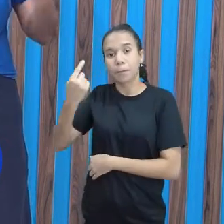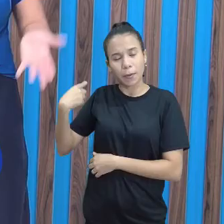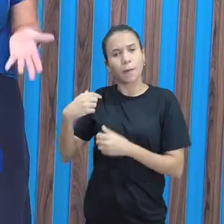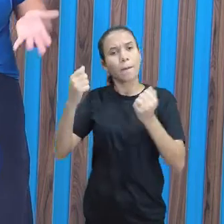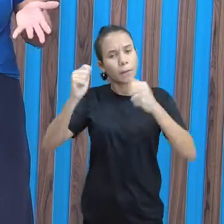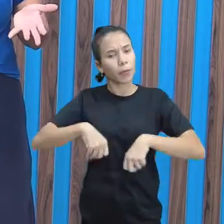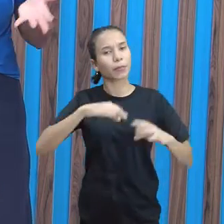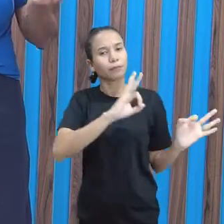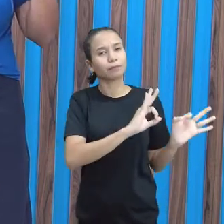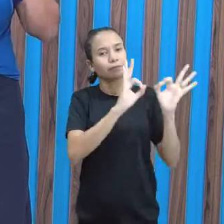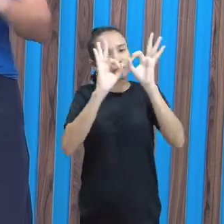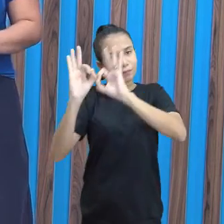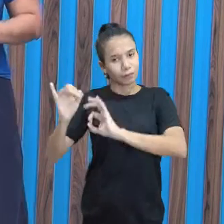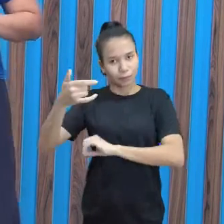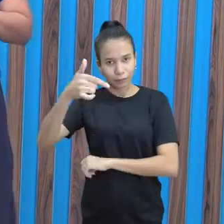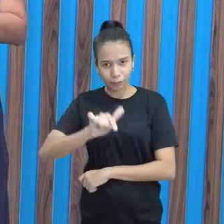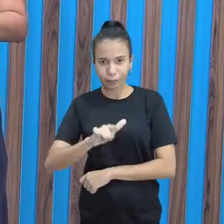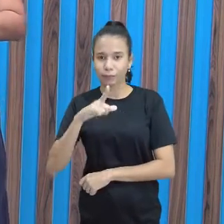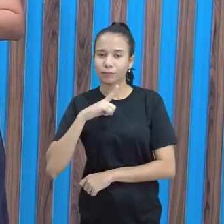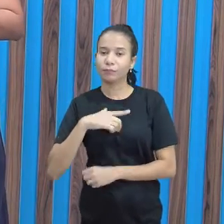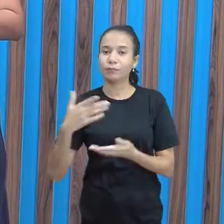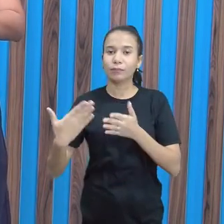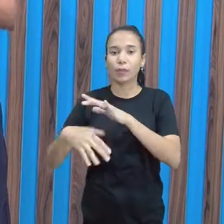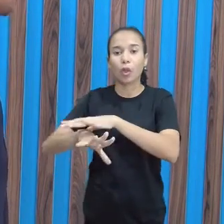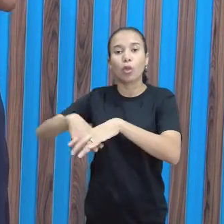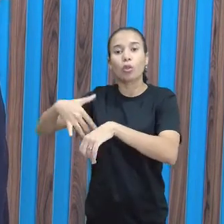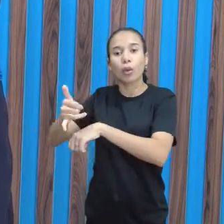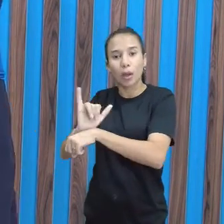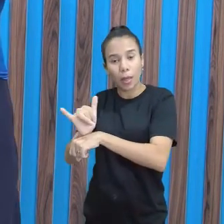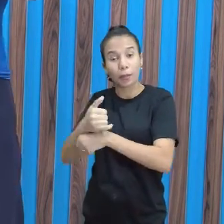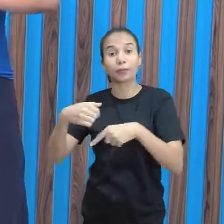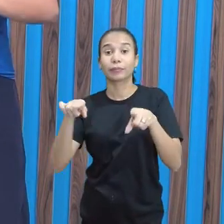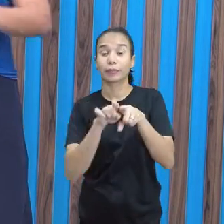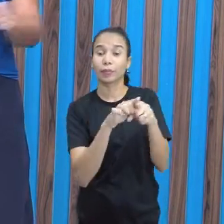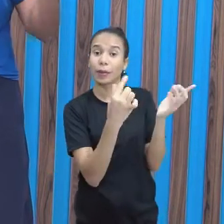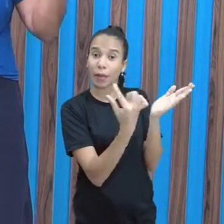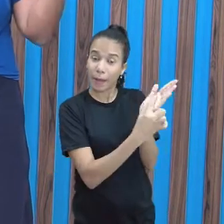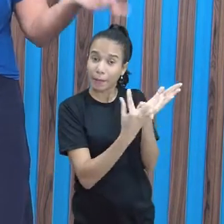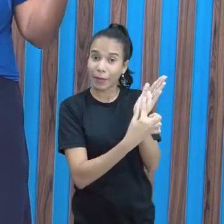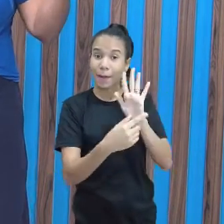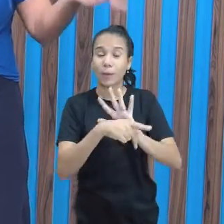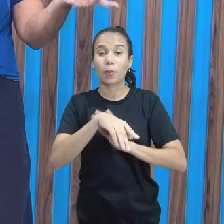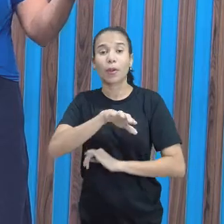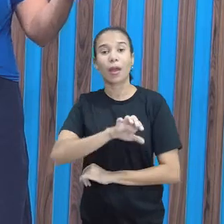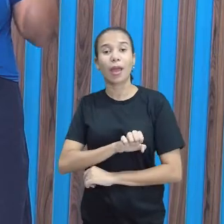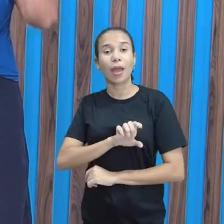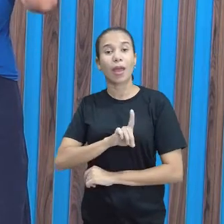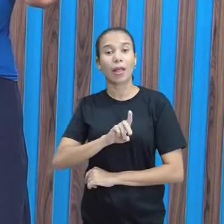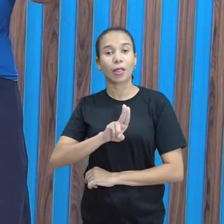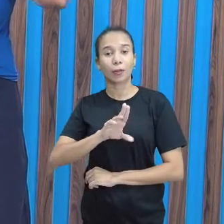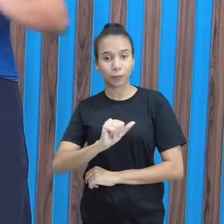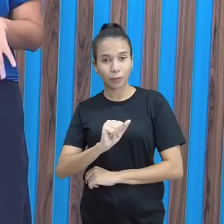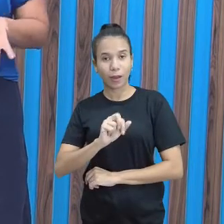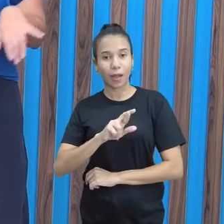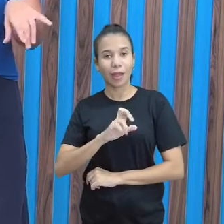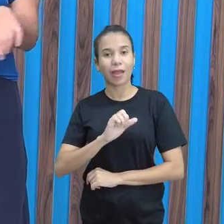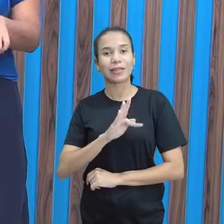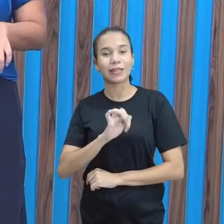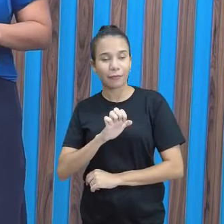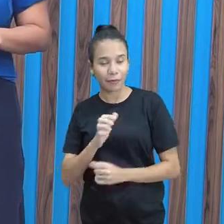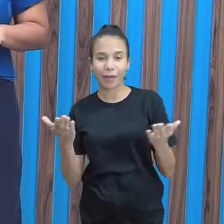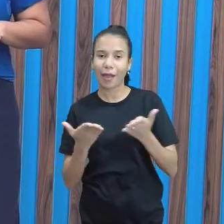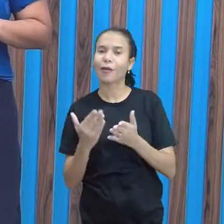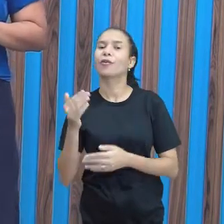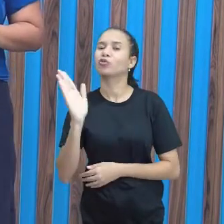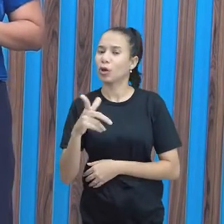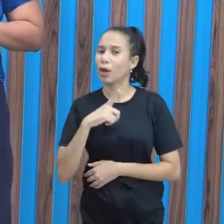podem reassistir essas aulas, tanto no nosso canal quanto no nosso aplicativo Educa Recife, que vocês a essa